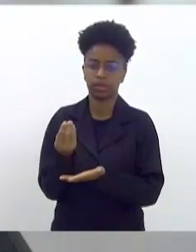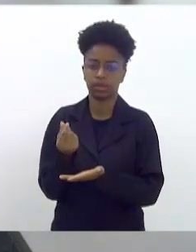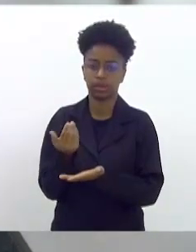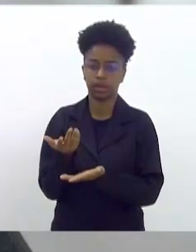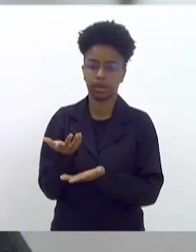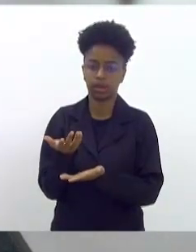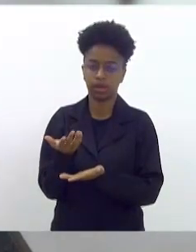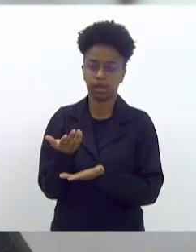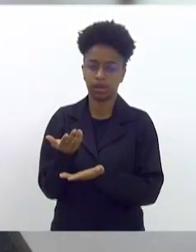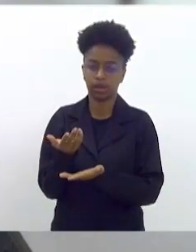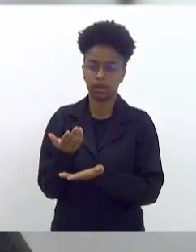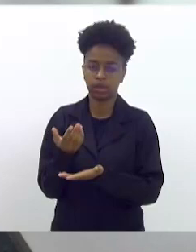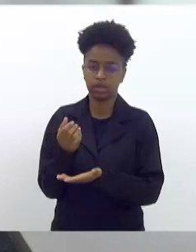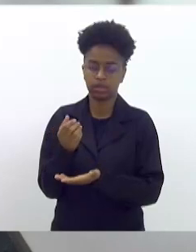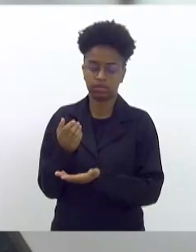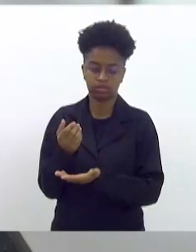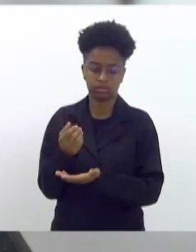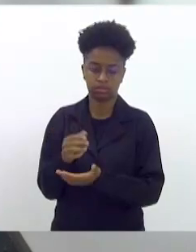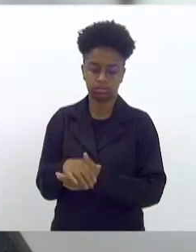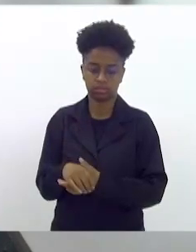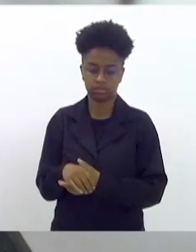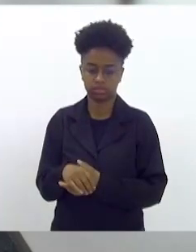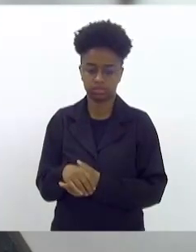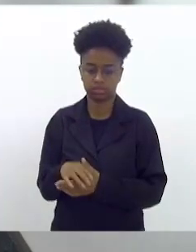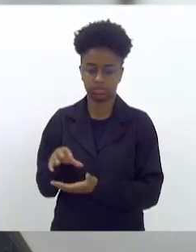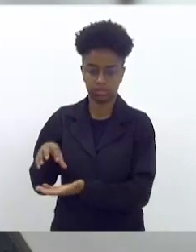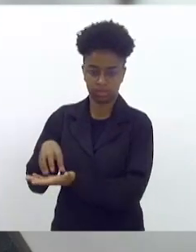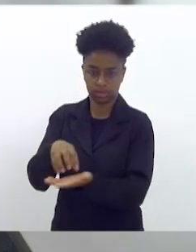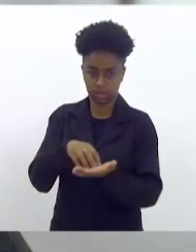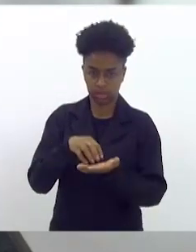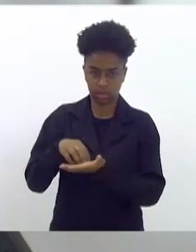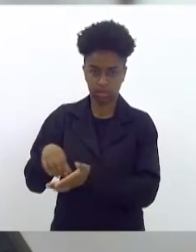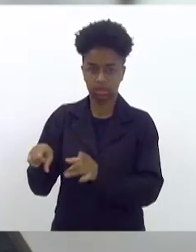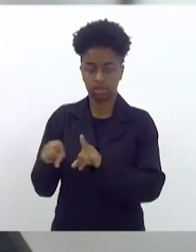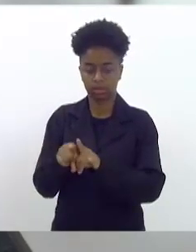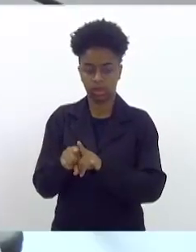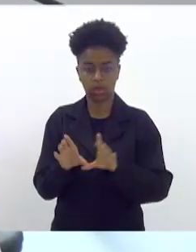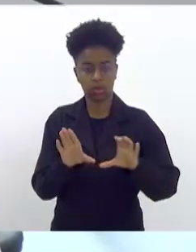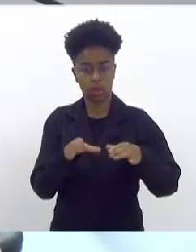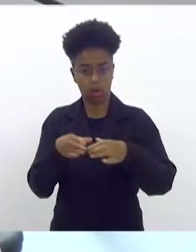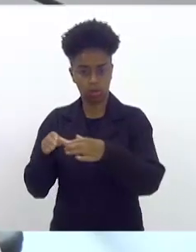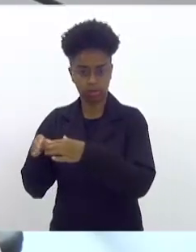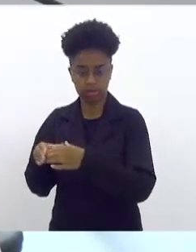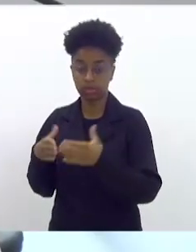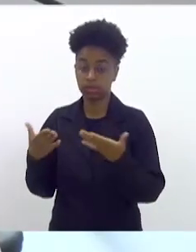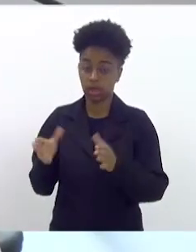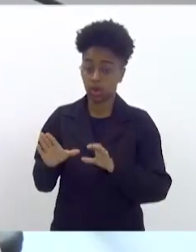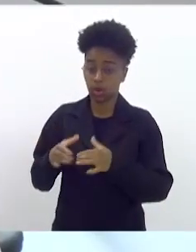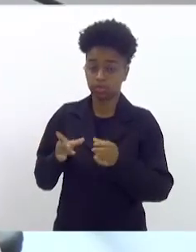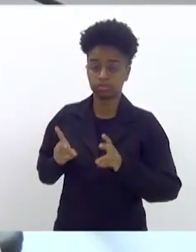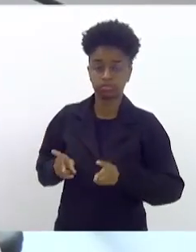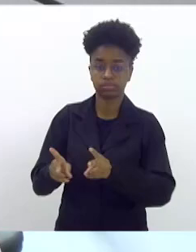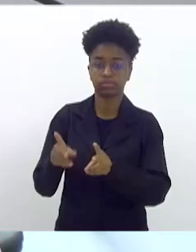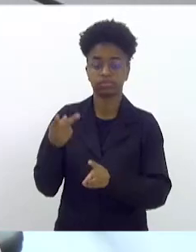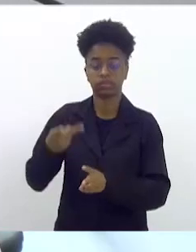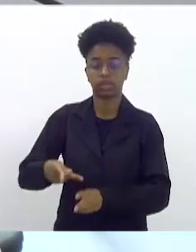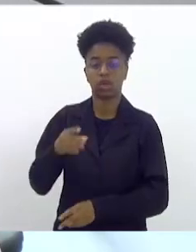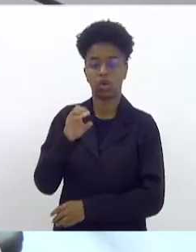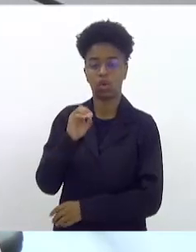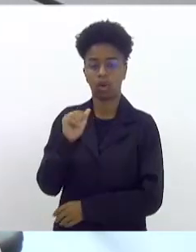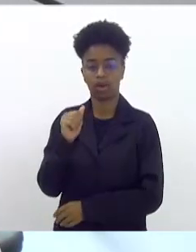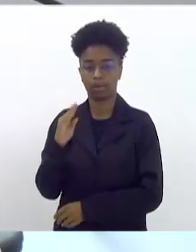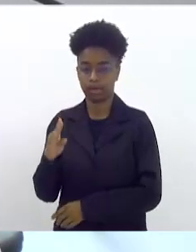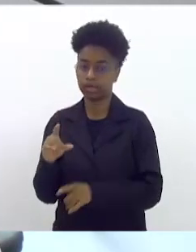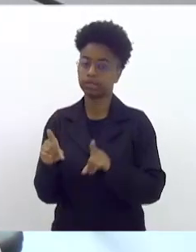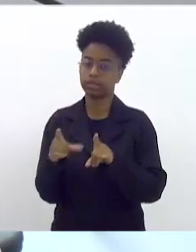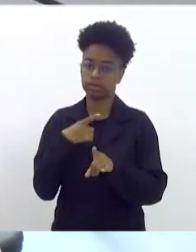às seccionais e também às comissões. E a Comissão Permanente de Mulheres da OAB também